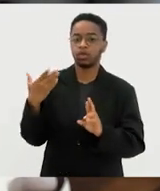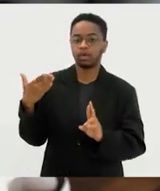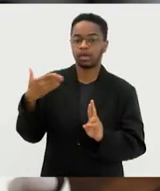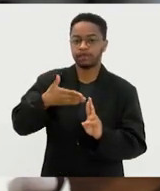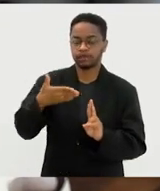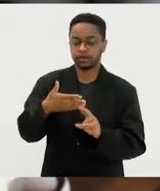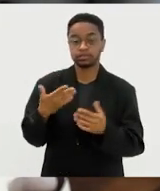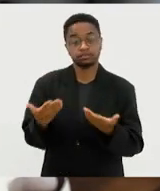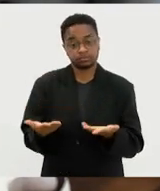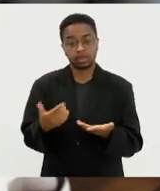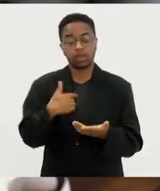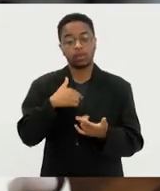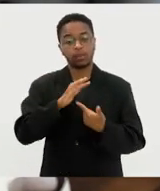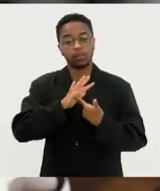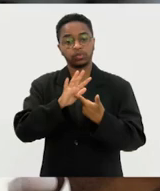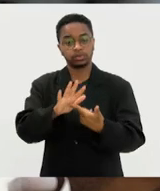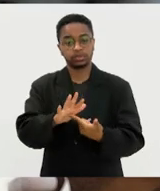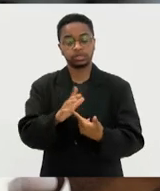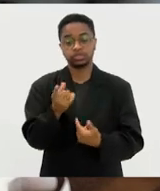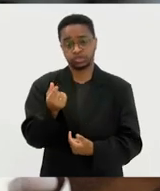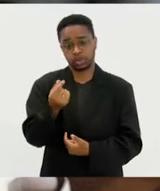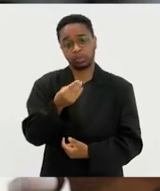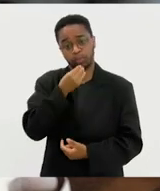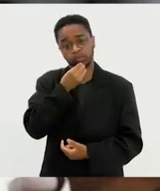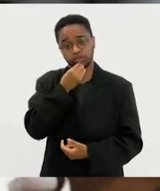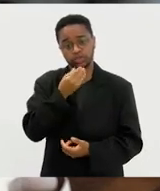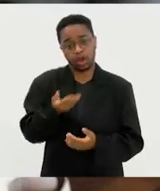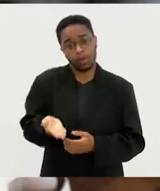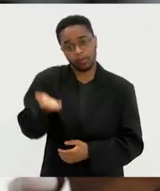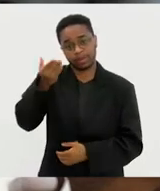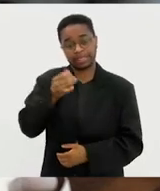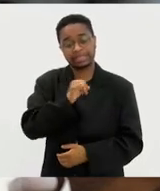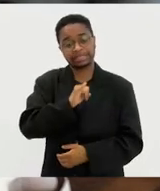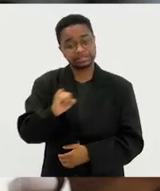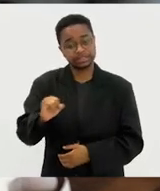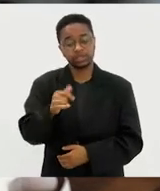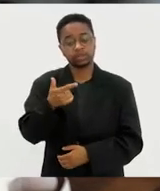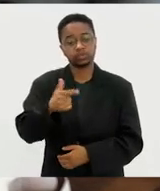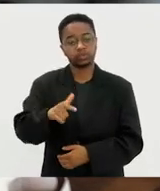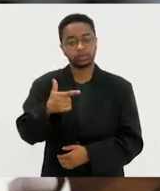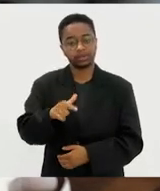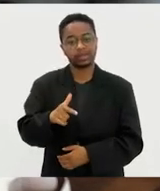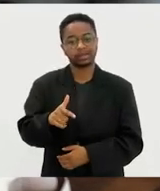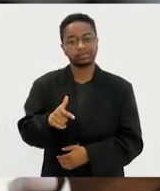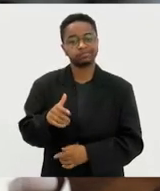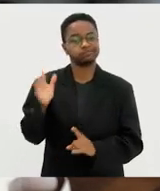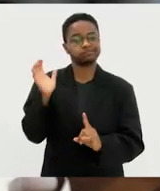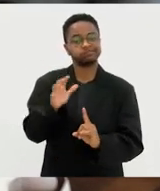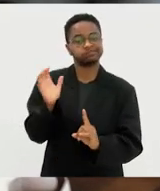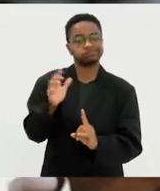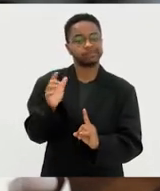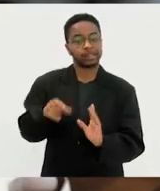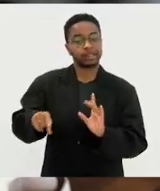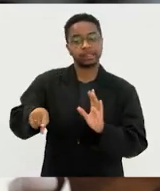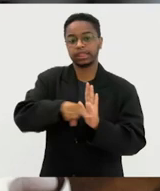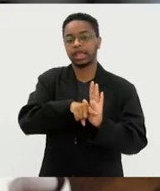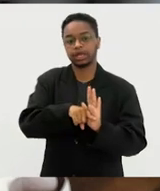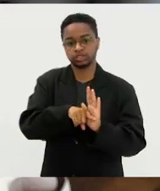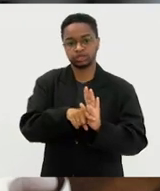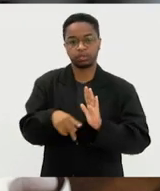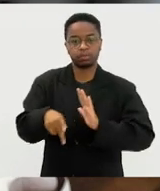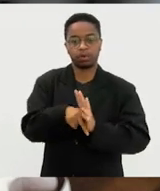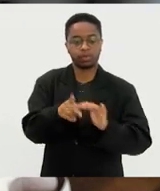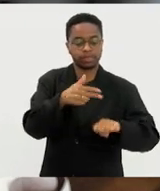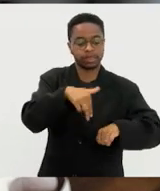essa receita poderia ser melhor se não fosse essa constante pressão negativa que a União